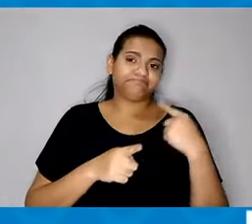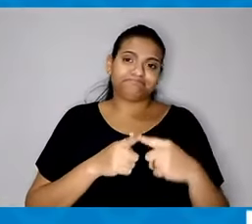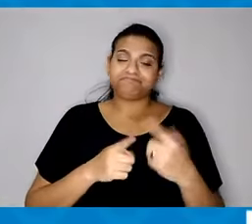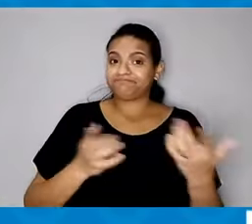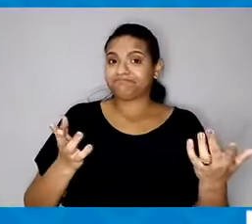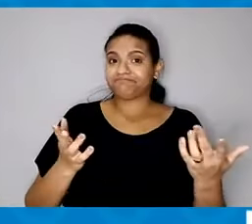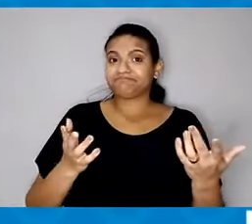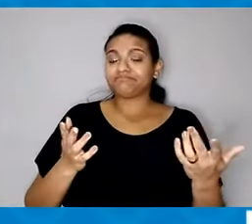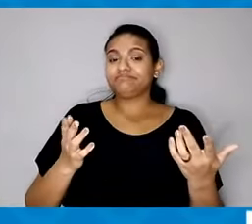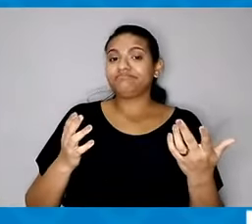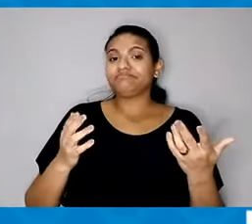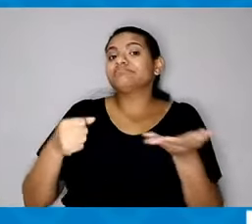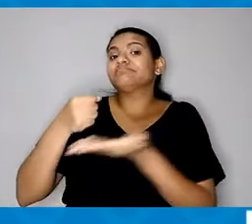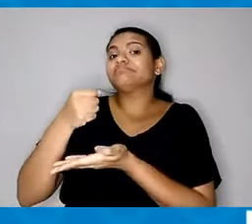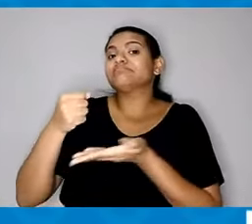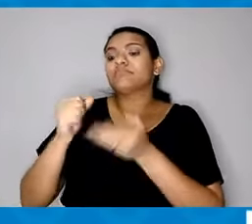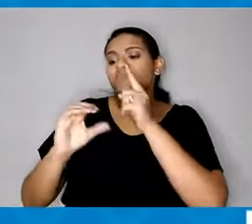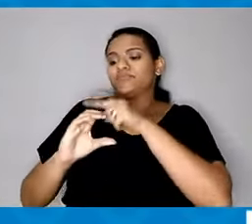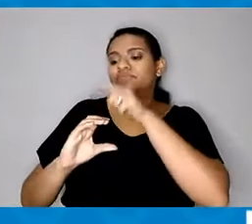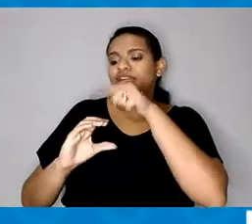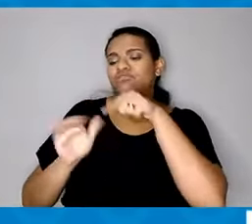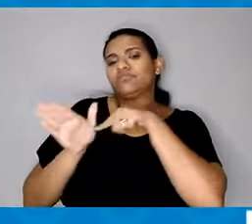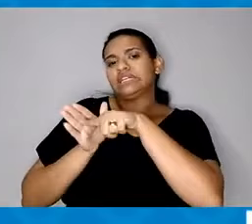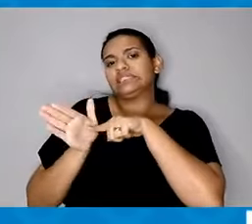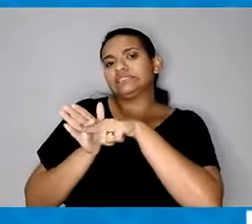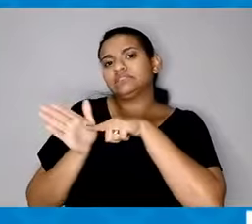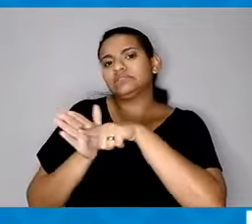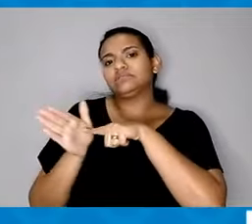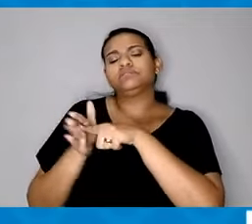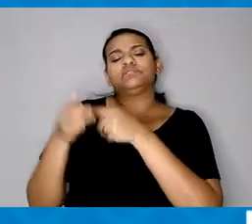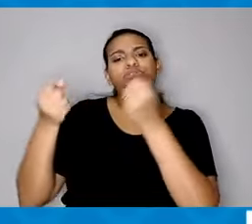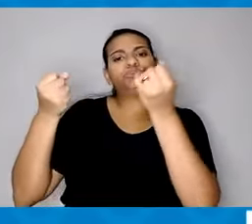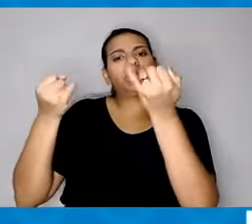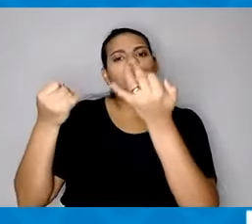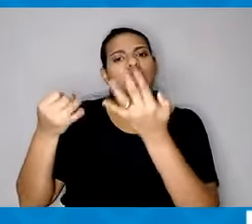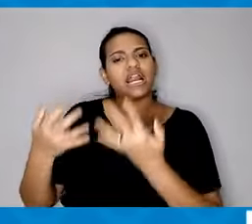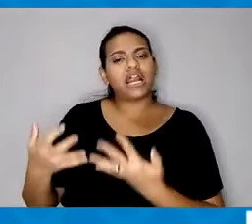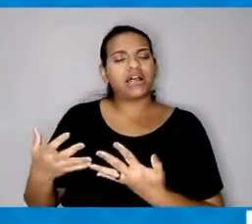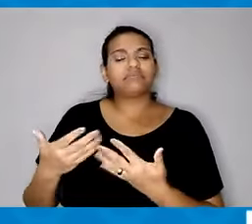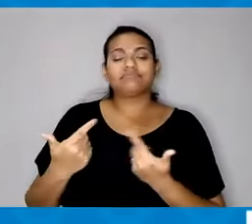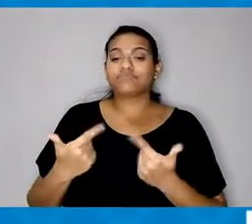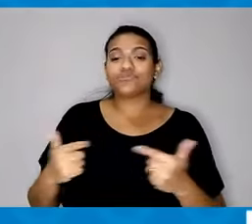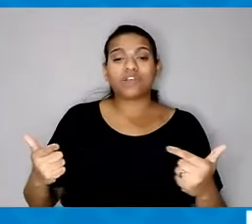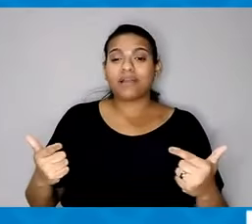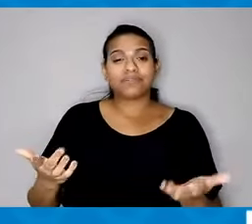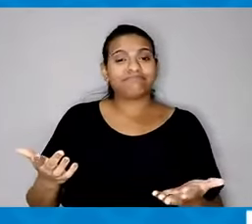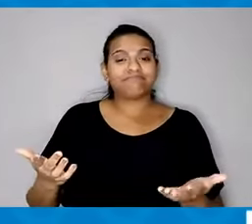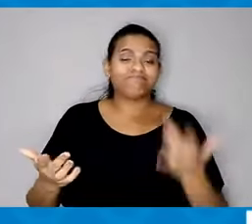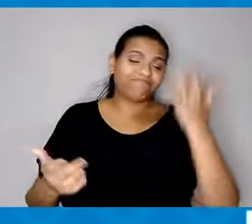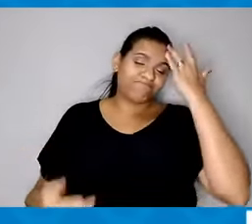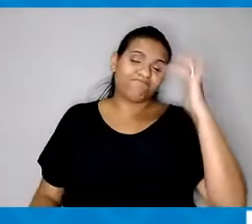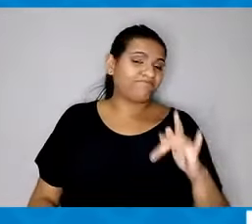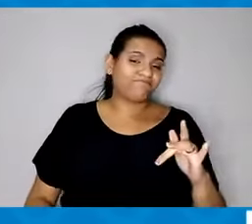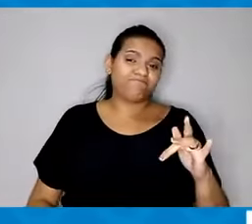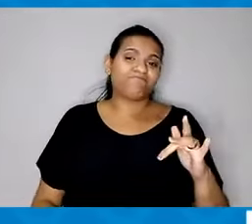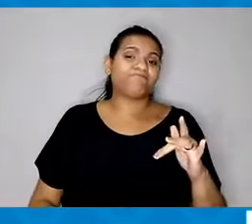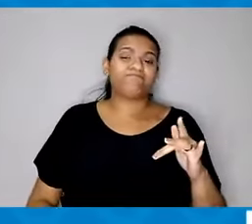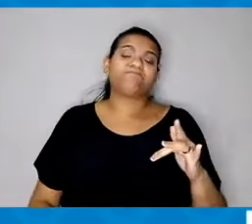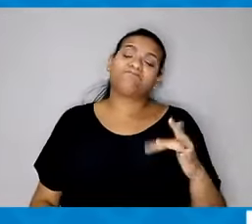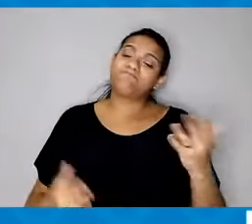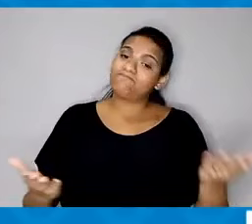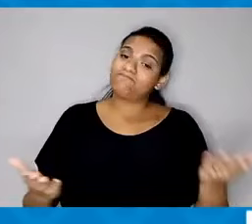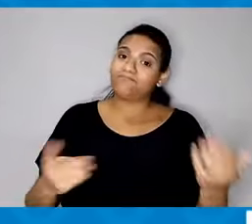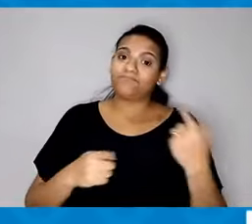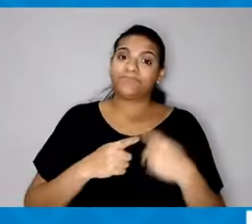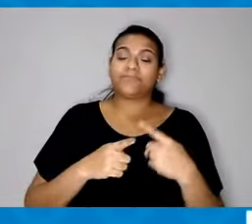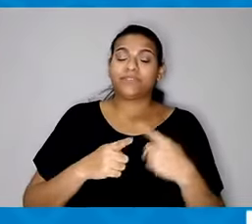evidências científicas, não sabem justificar, não sabem construir argumentos, porque isso, inclusive, não é um aspecto, infelizmente, que a gente,